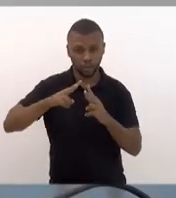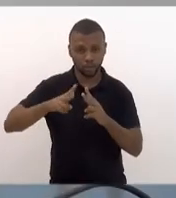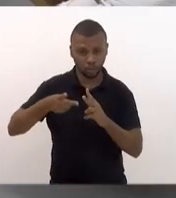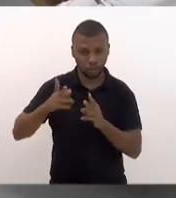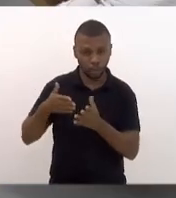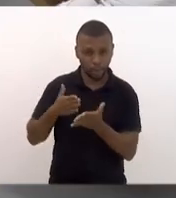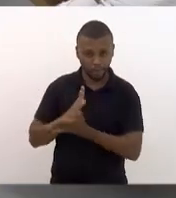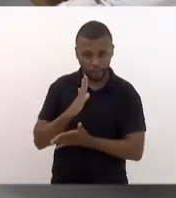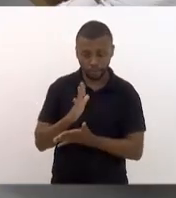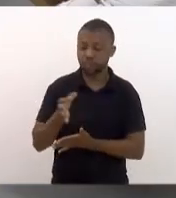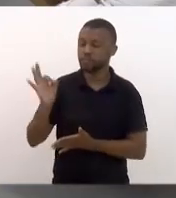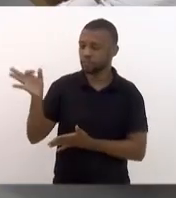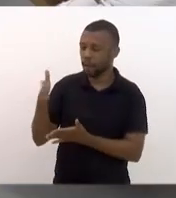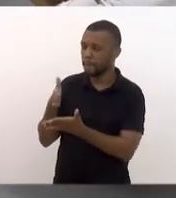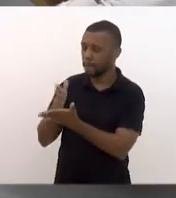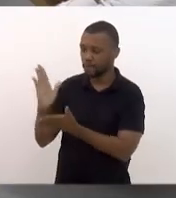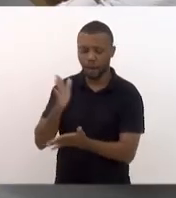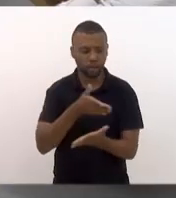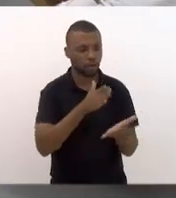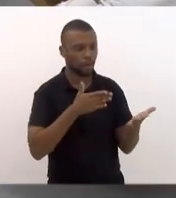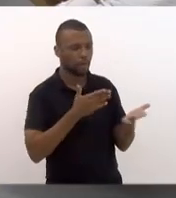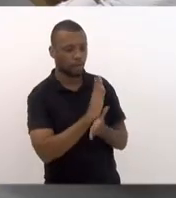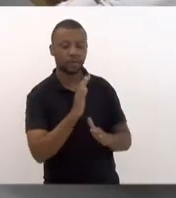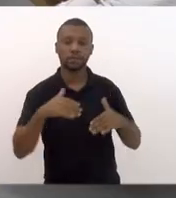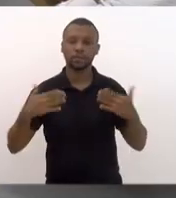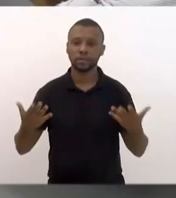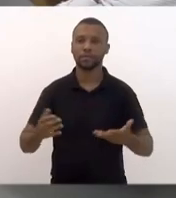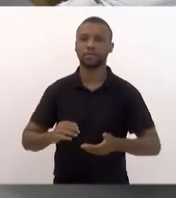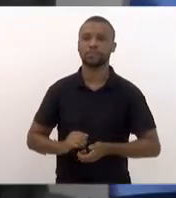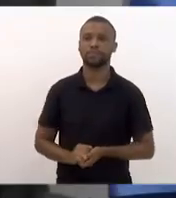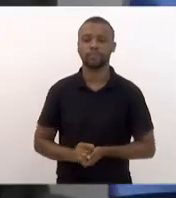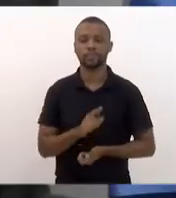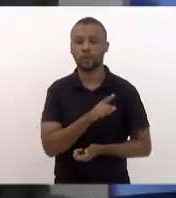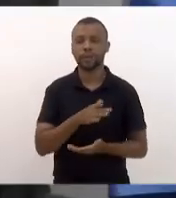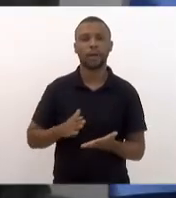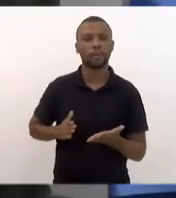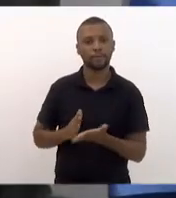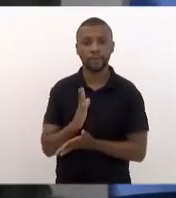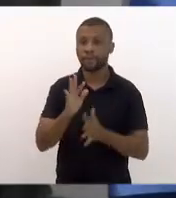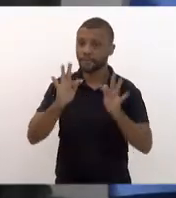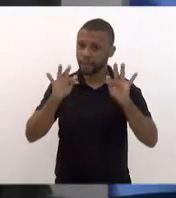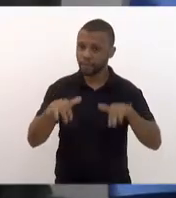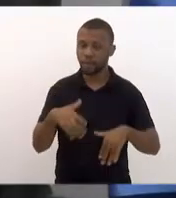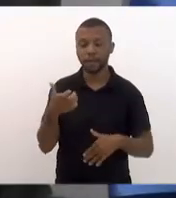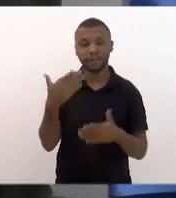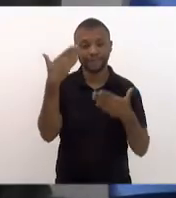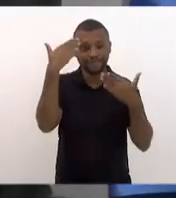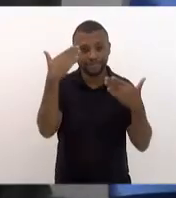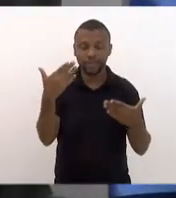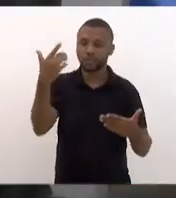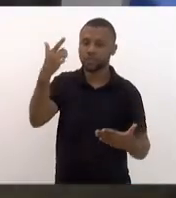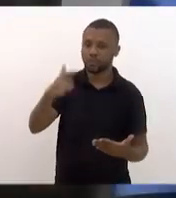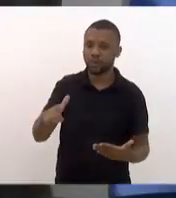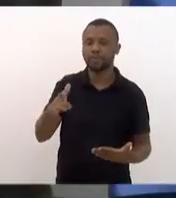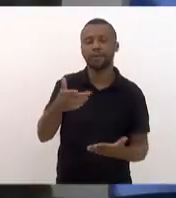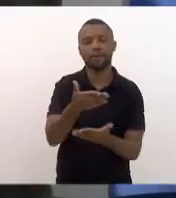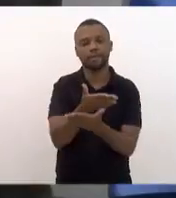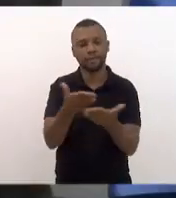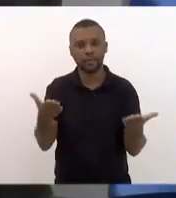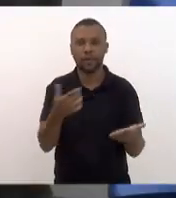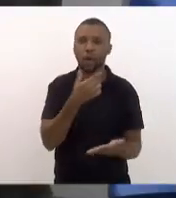Favorável. Leomar? Aprovado. Luiz Paulo? Então, com essa aprovação final, eu queria agradecer mais uma vez a todos e